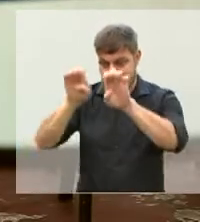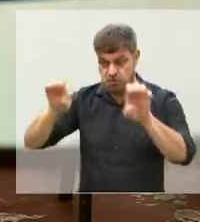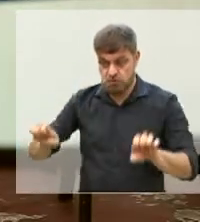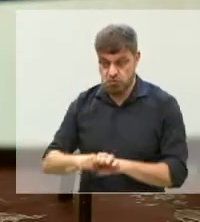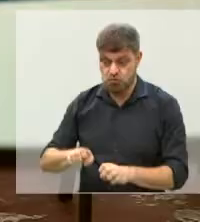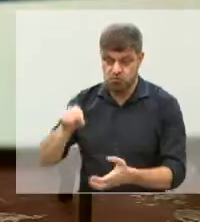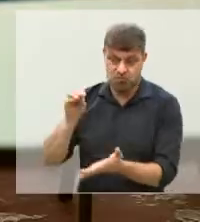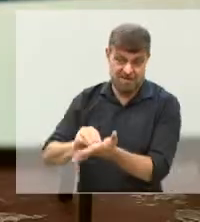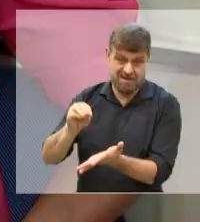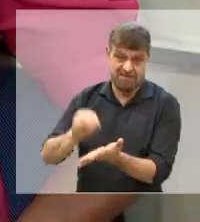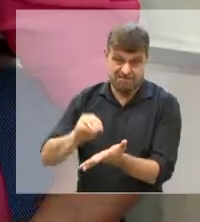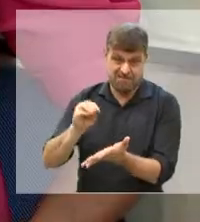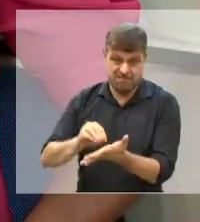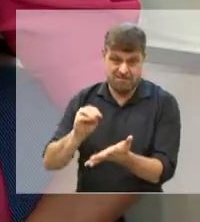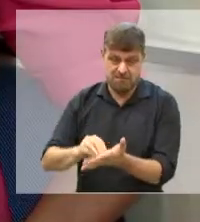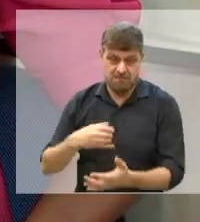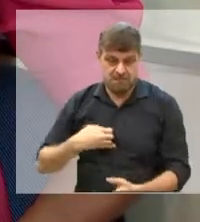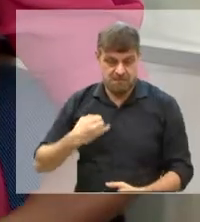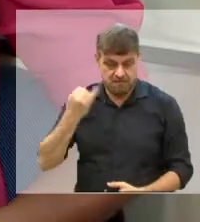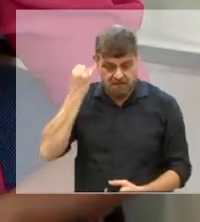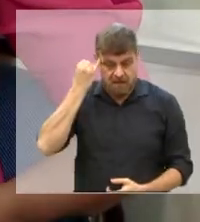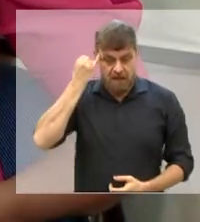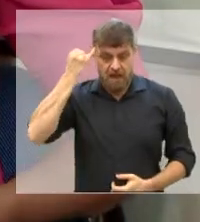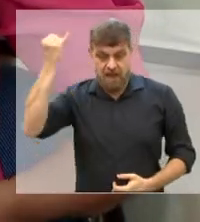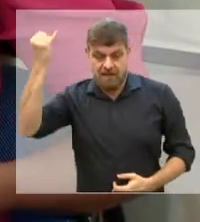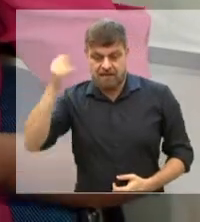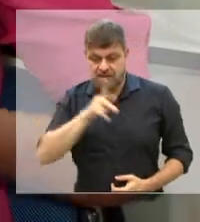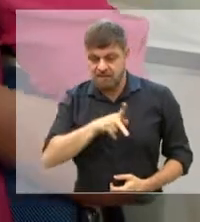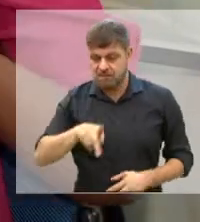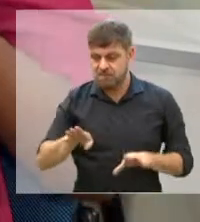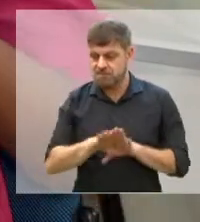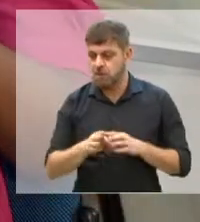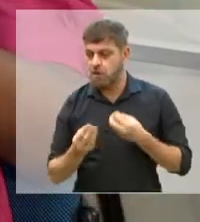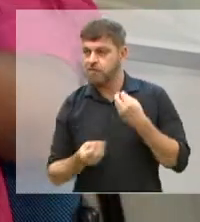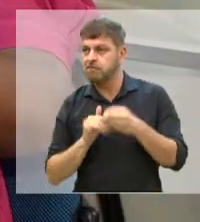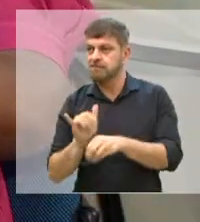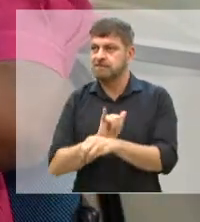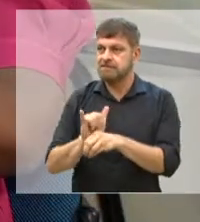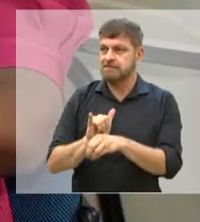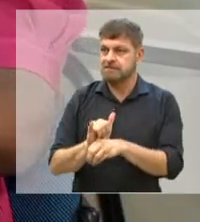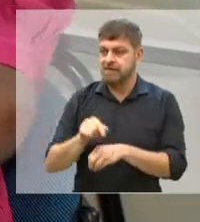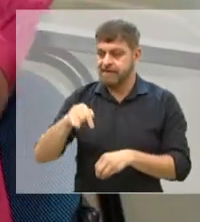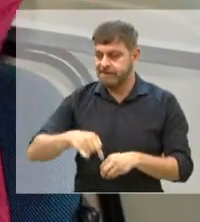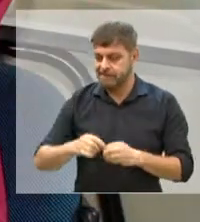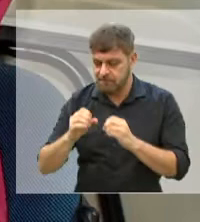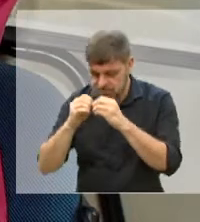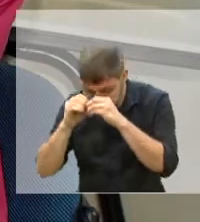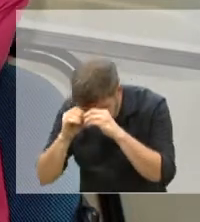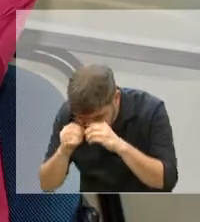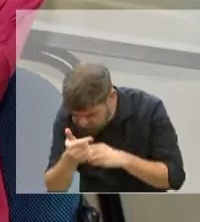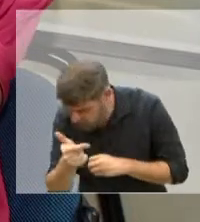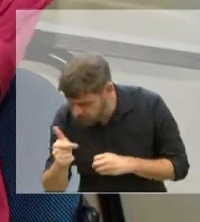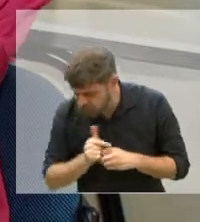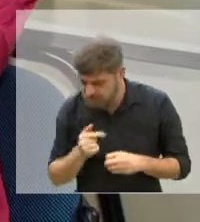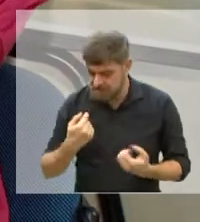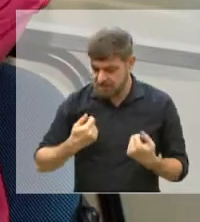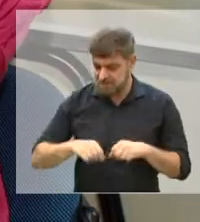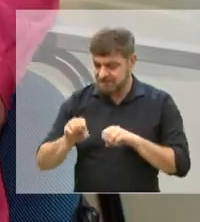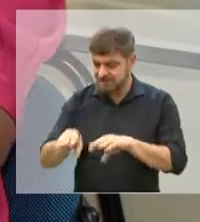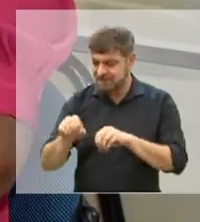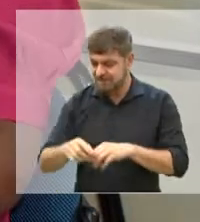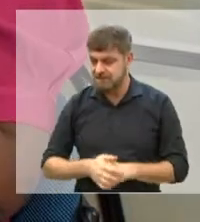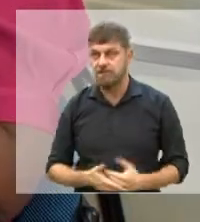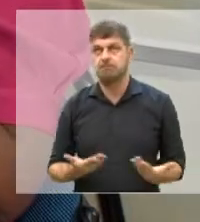muitas escolas enfrentam, né, a criatividade do professor passa nisso também, né? Olha, eu não tenho um laboratório, mas como eu não posso deixar de ensinar, como